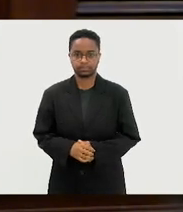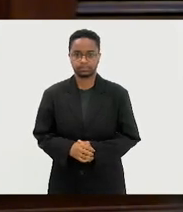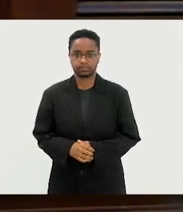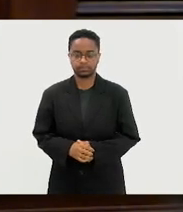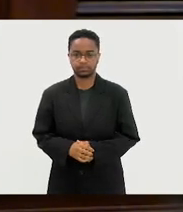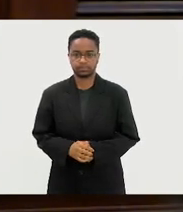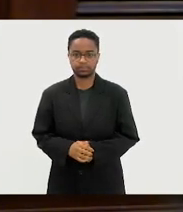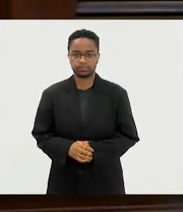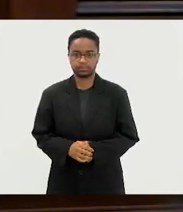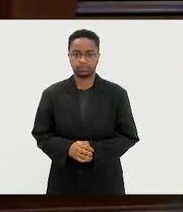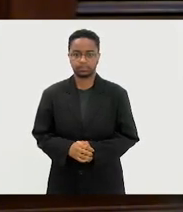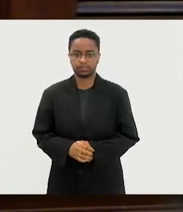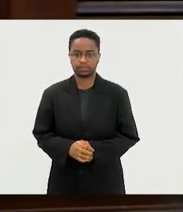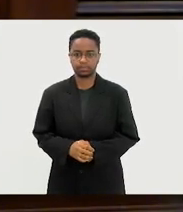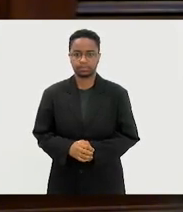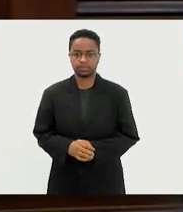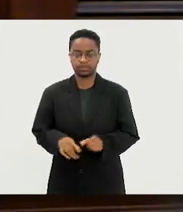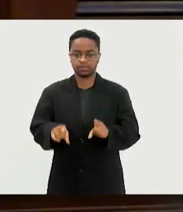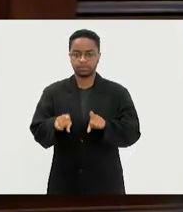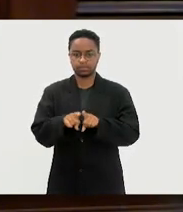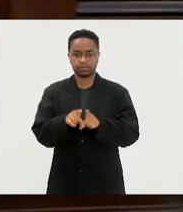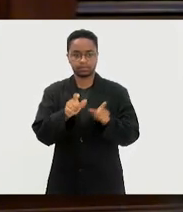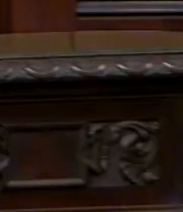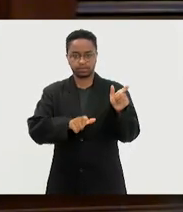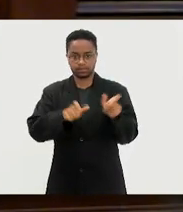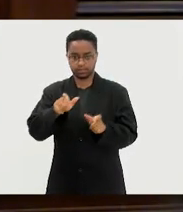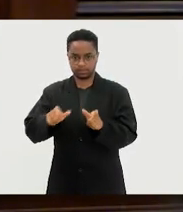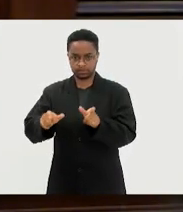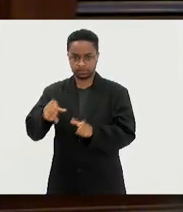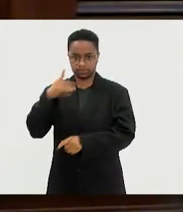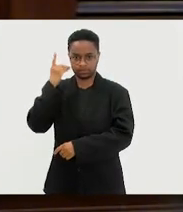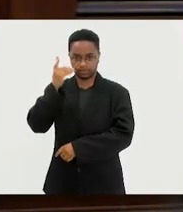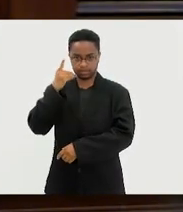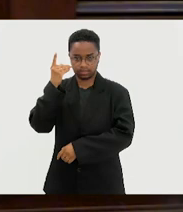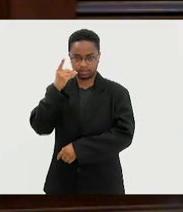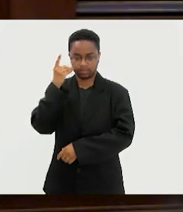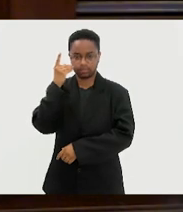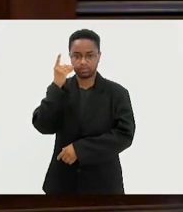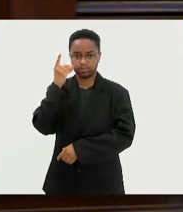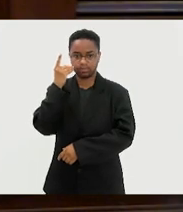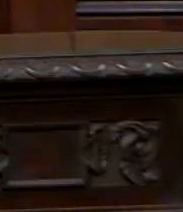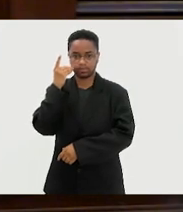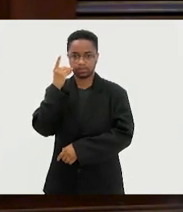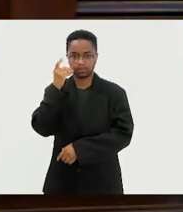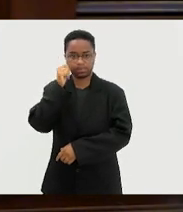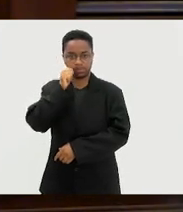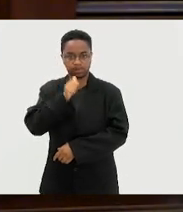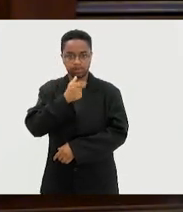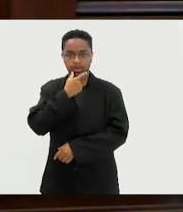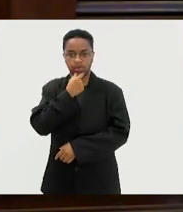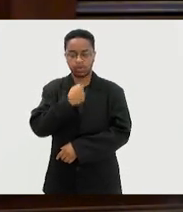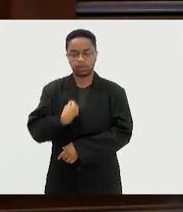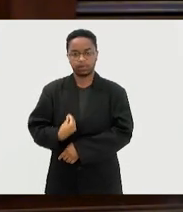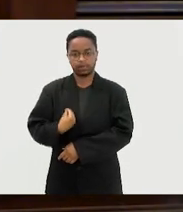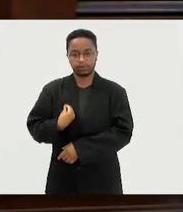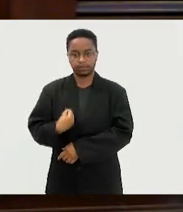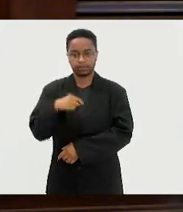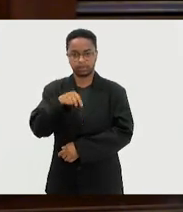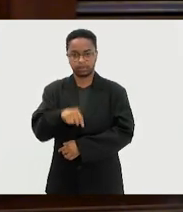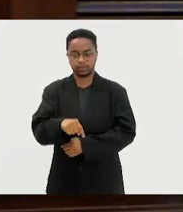senhoras e senhores deputados e deputadas presentes,